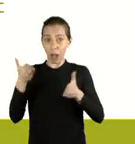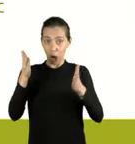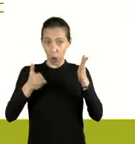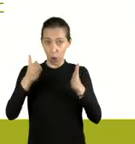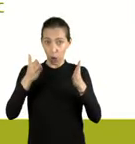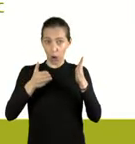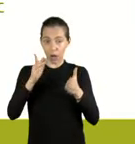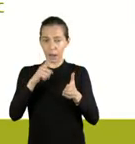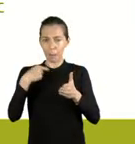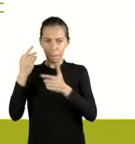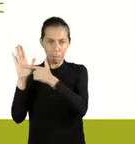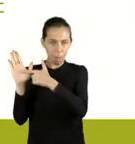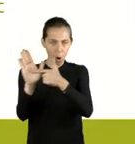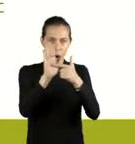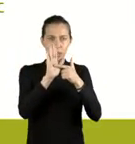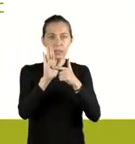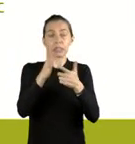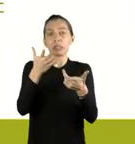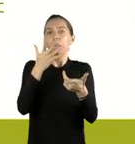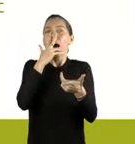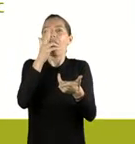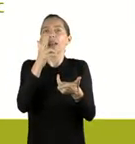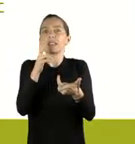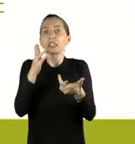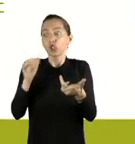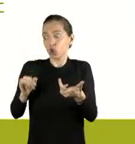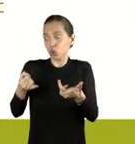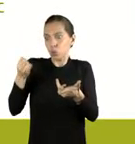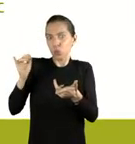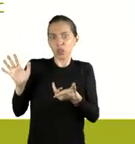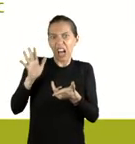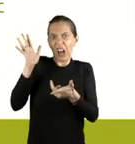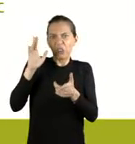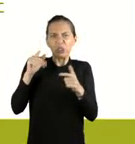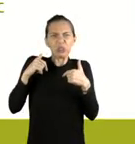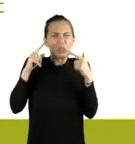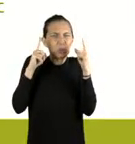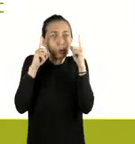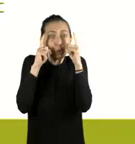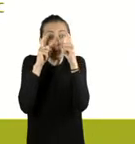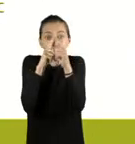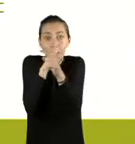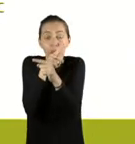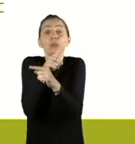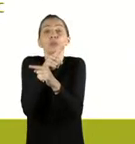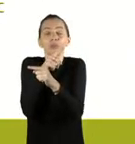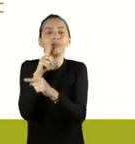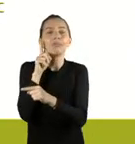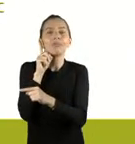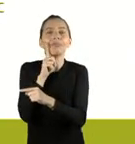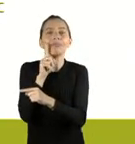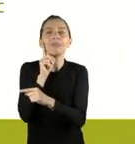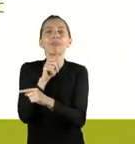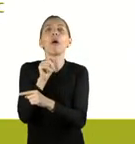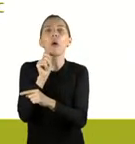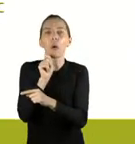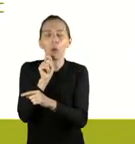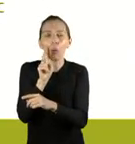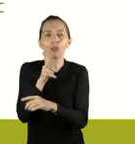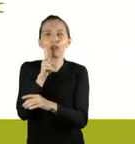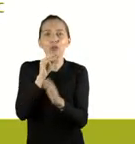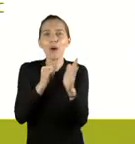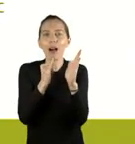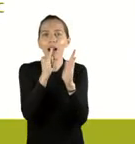acontece e mostra que tem sido ruim esses juros altos, os Estados Unidos ainda continua com uma inflação acima